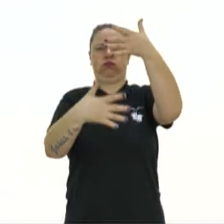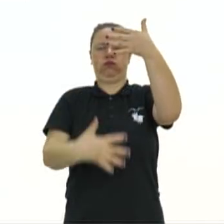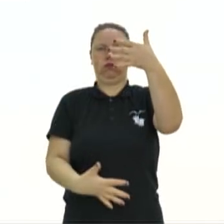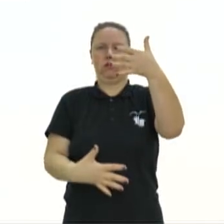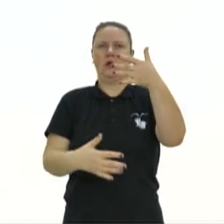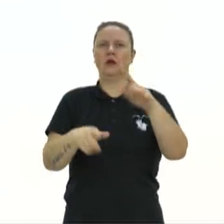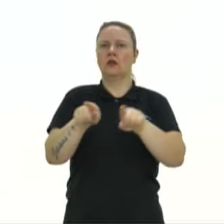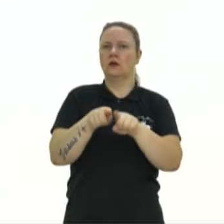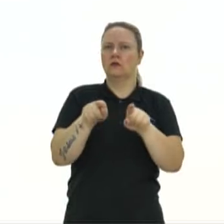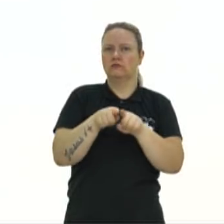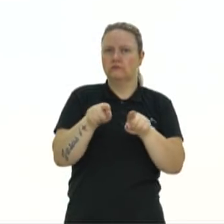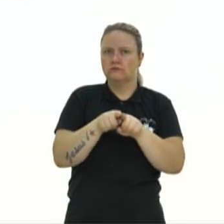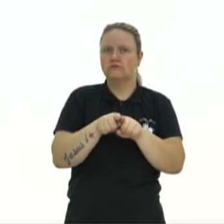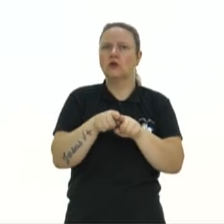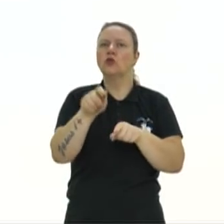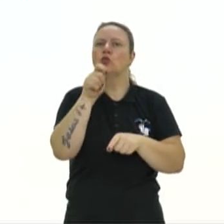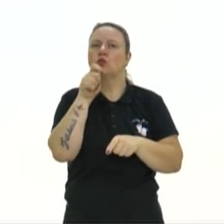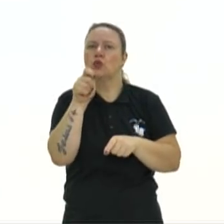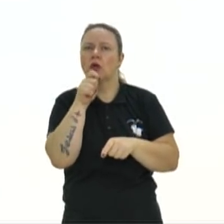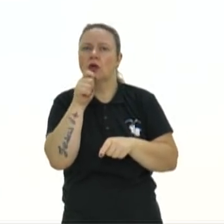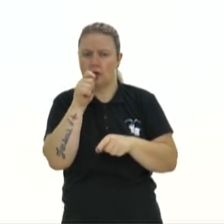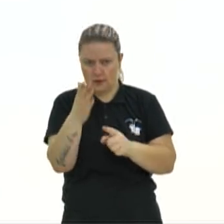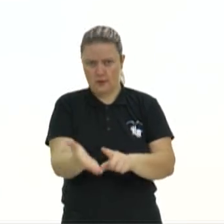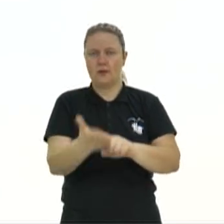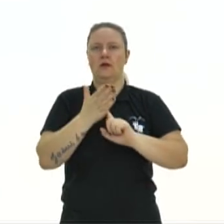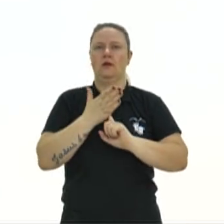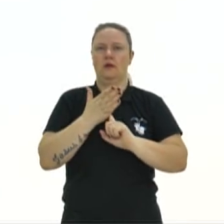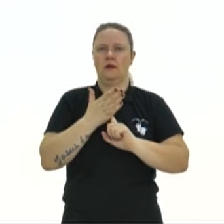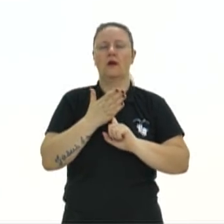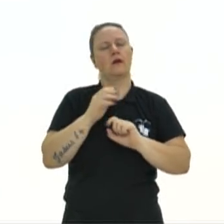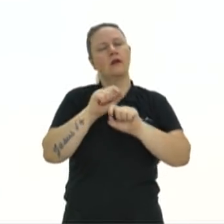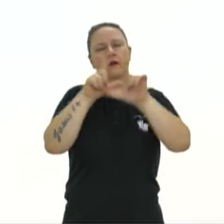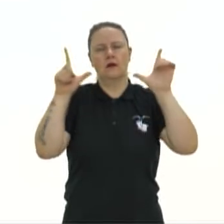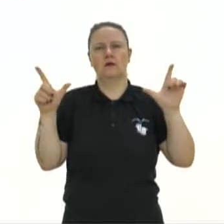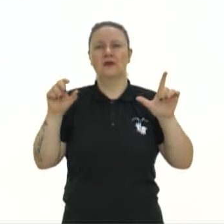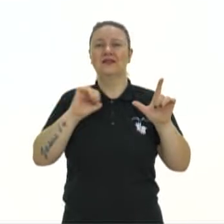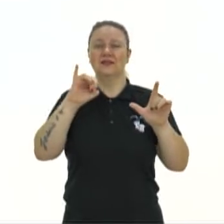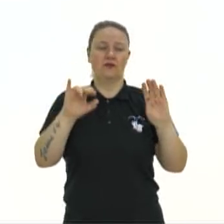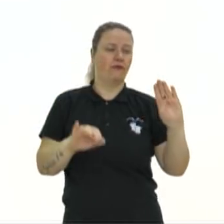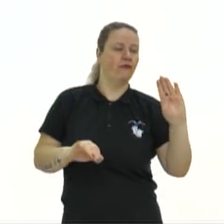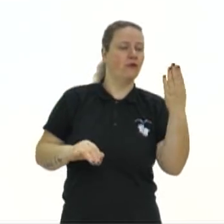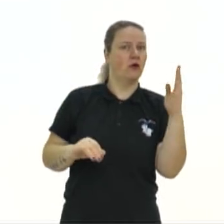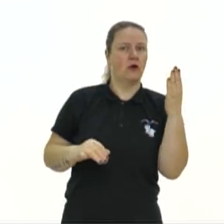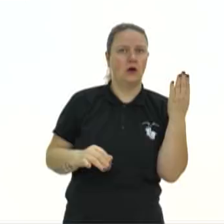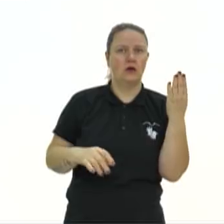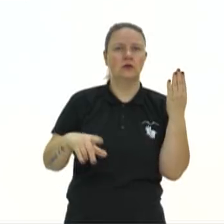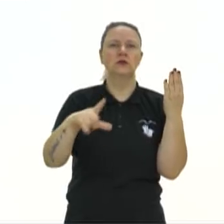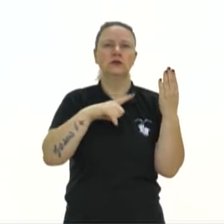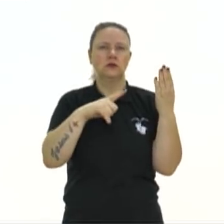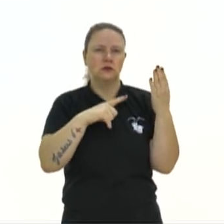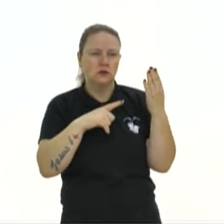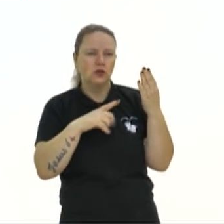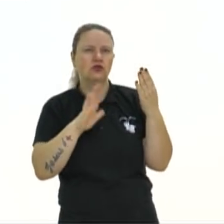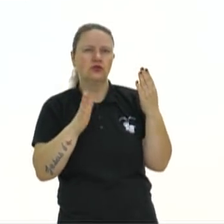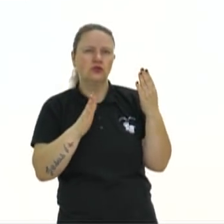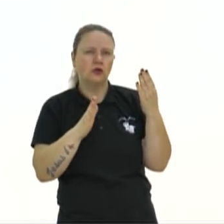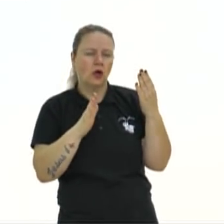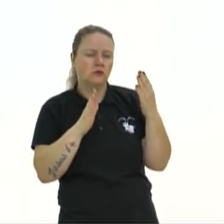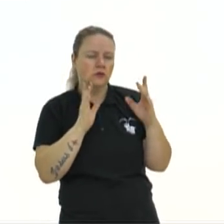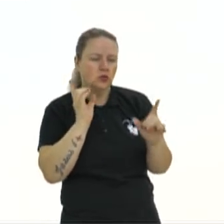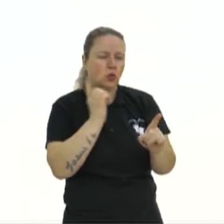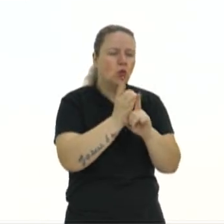estejam reproduzindo. Se for falsa, pode ser que veículos de checagem já tenham identificado o